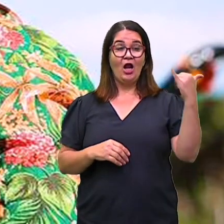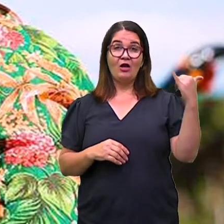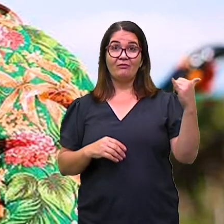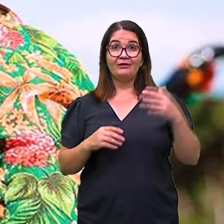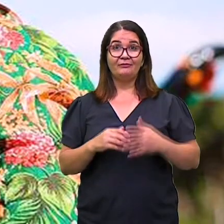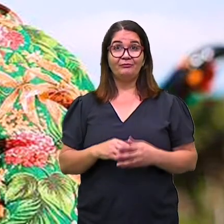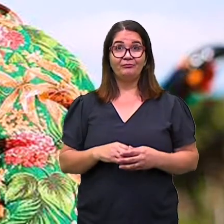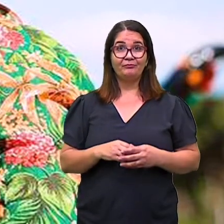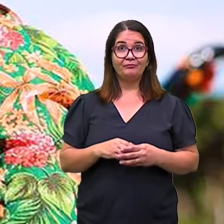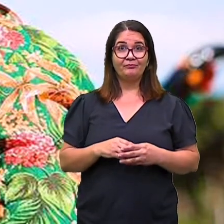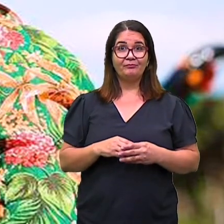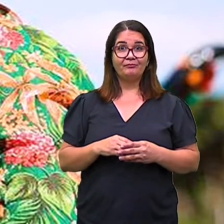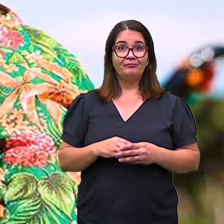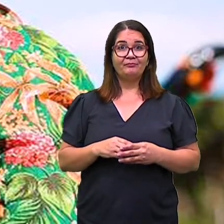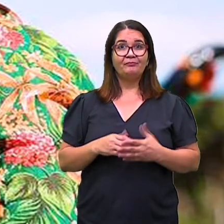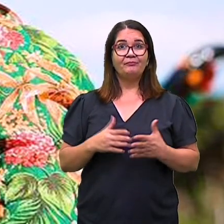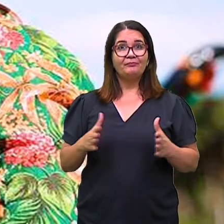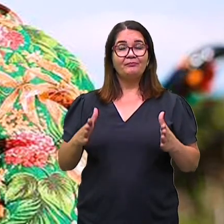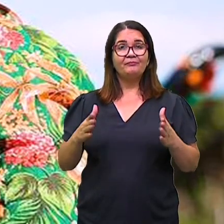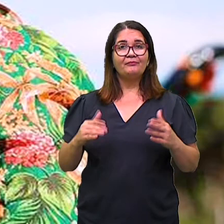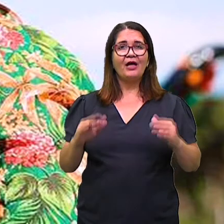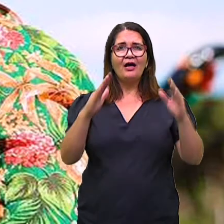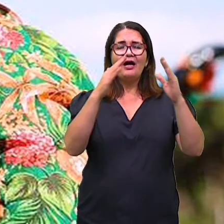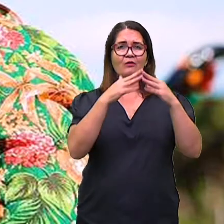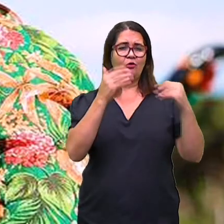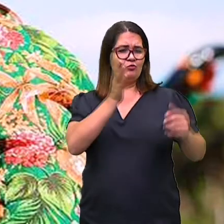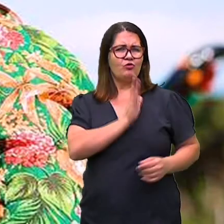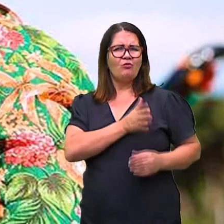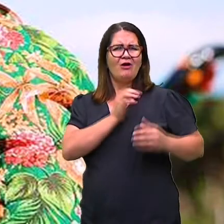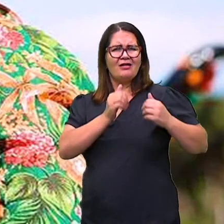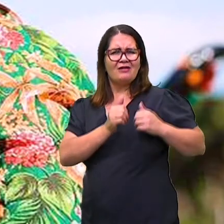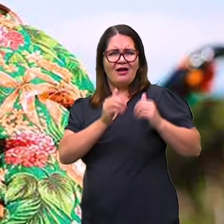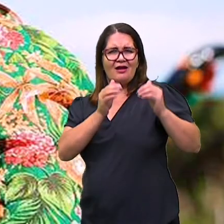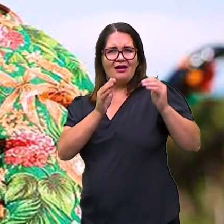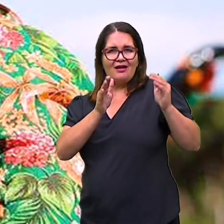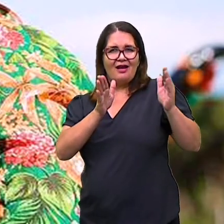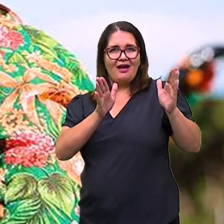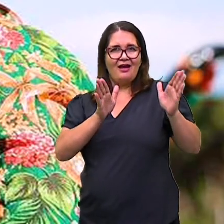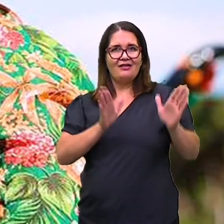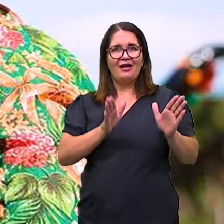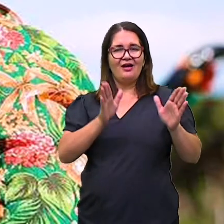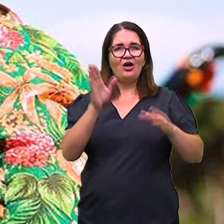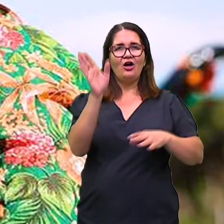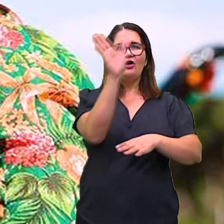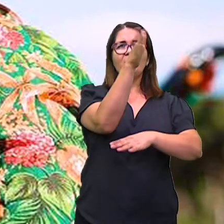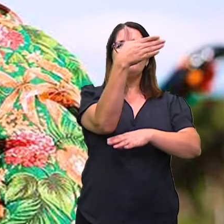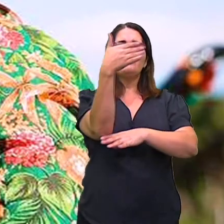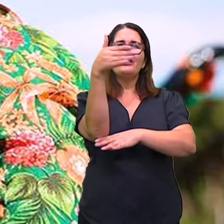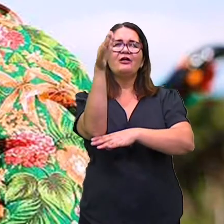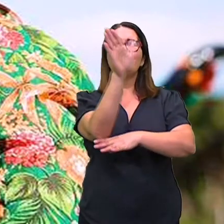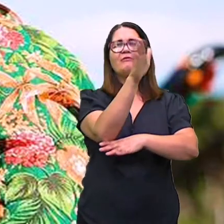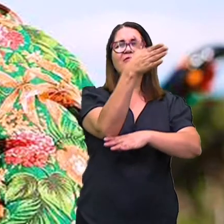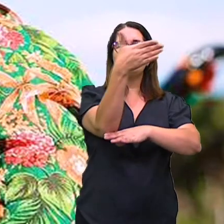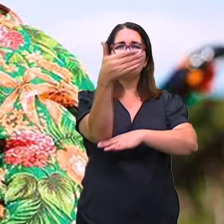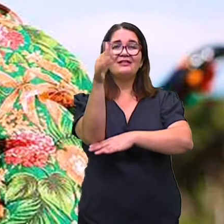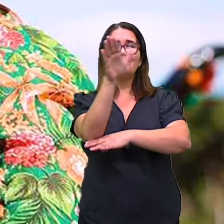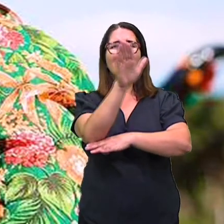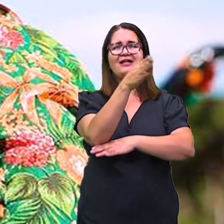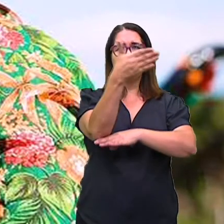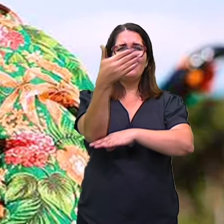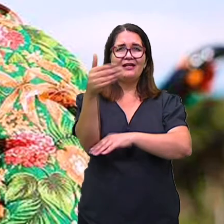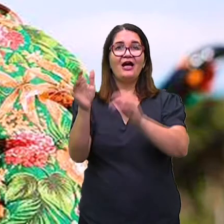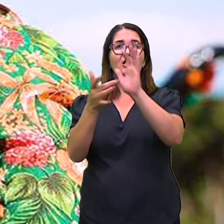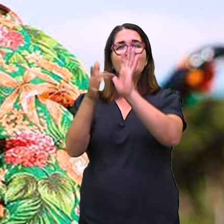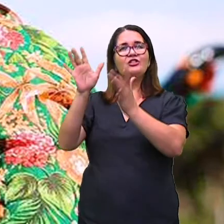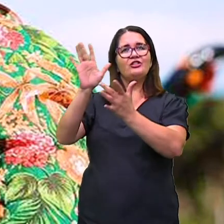Vão abrir sua morada pra bandeira do menino